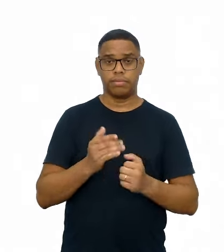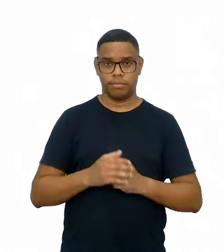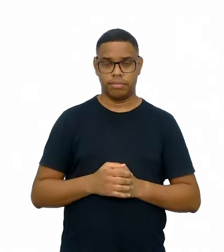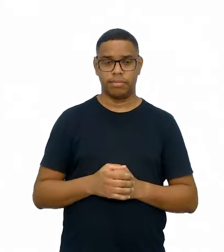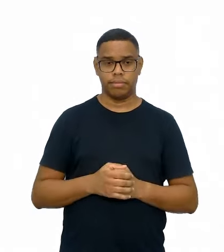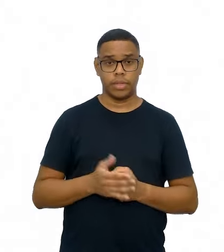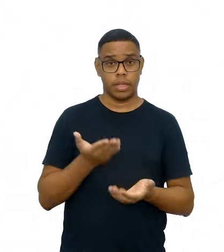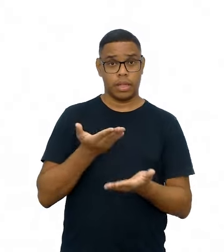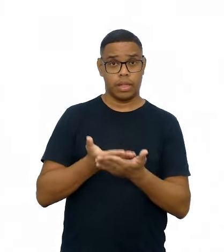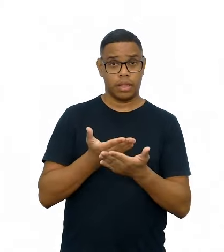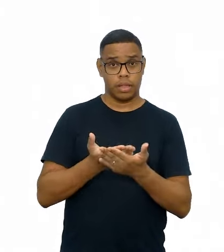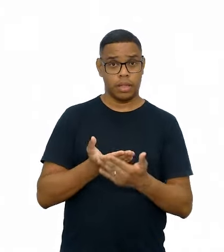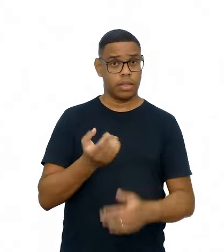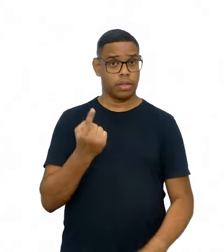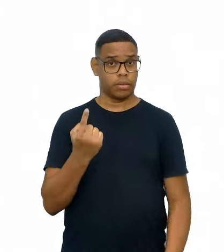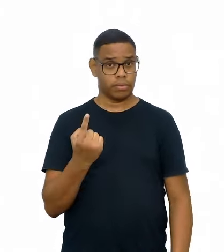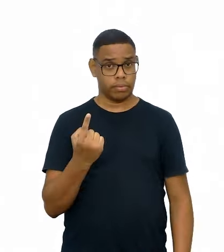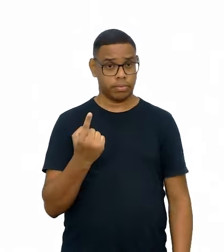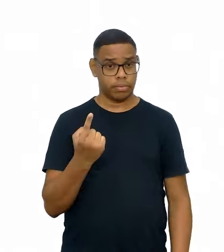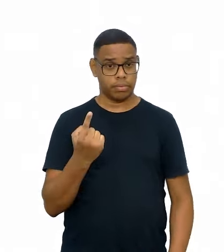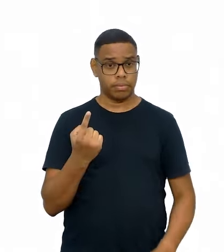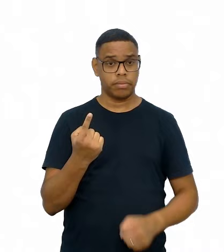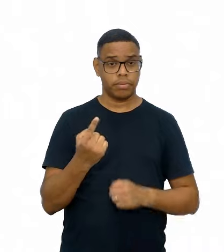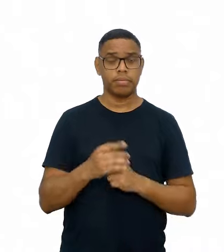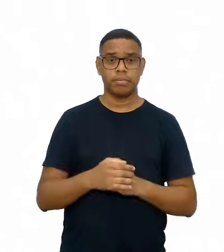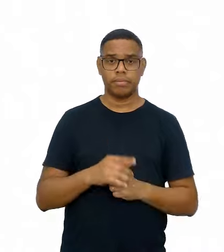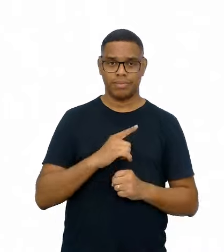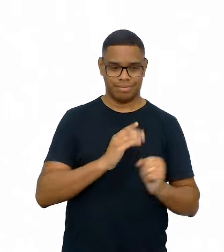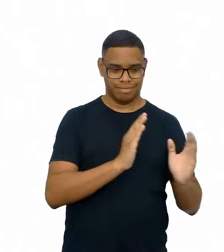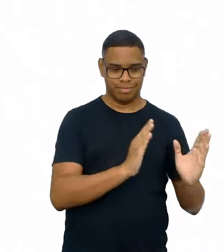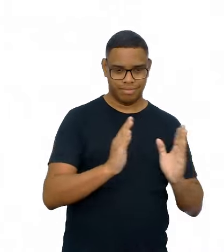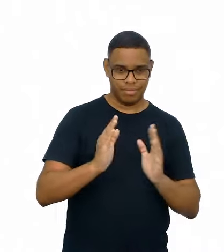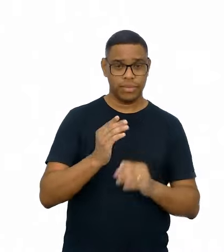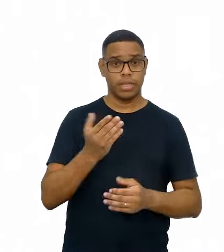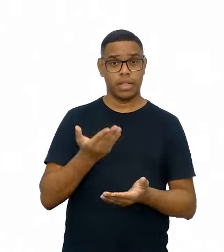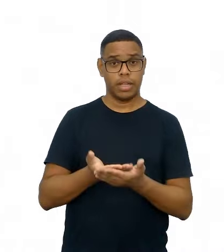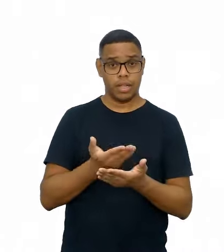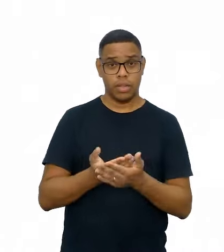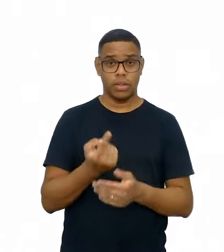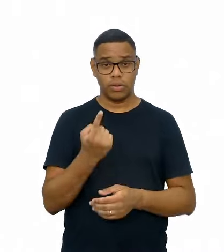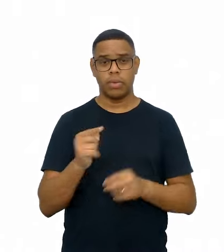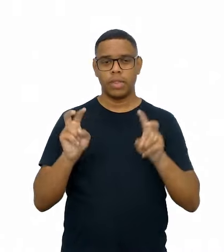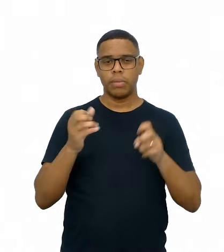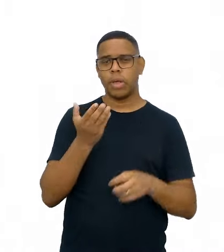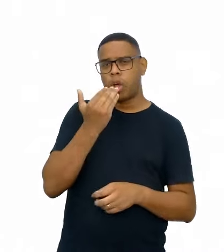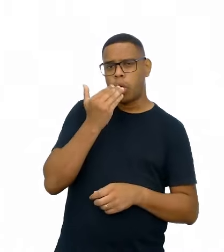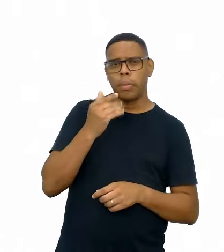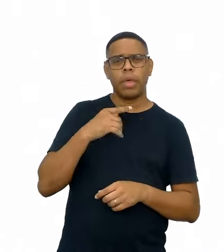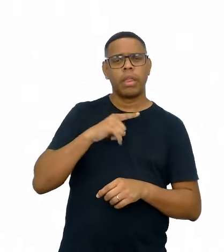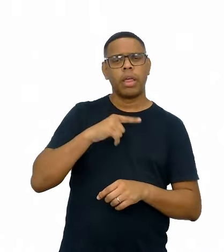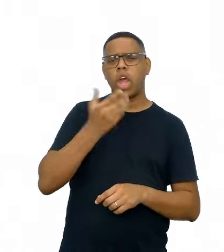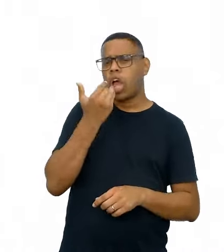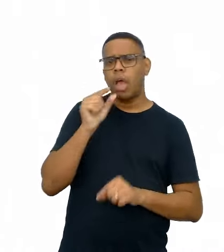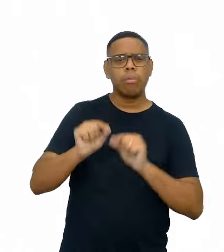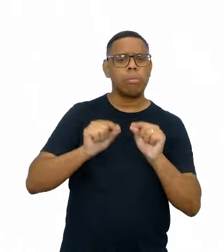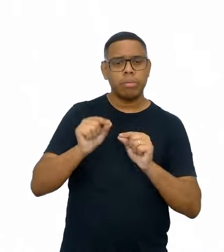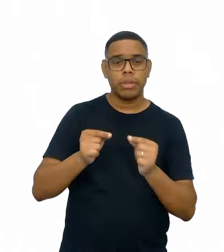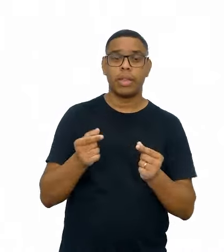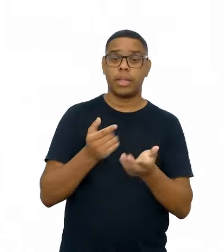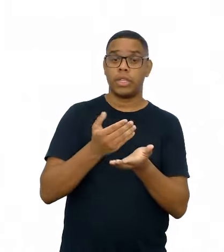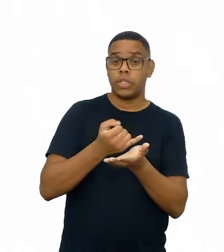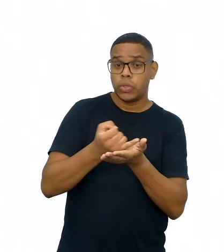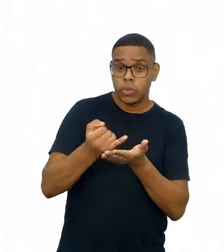é introdução ao tema de estudo e pesquisa. A atividade 1, eles vão participar de roda